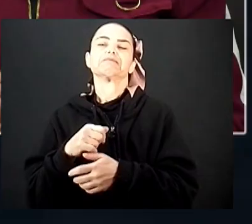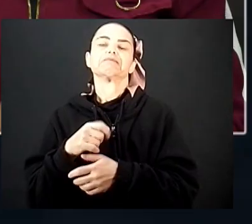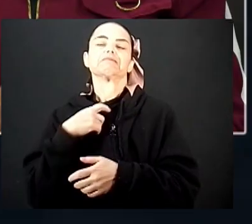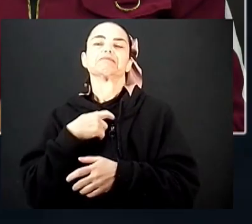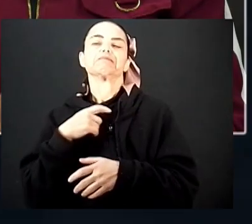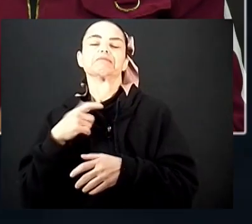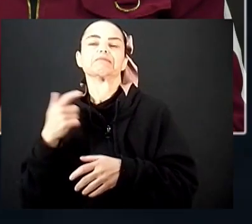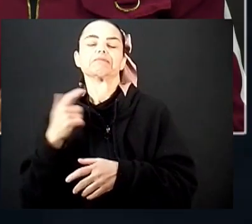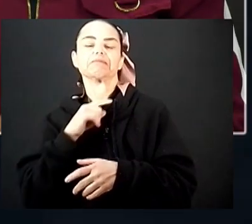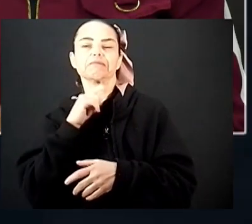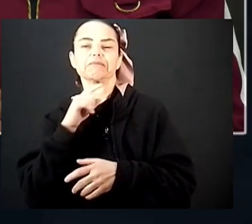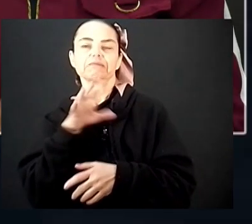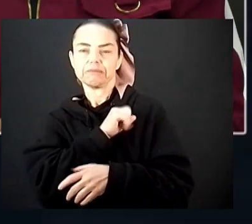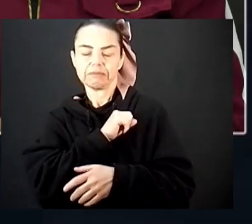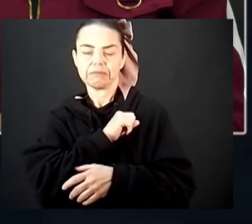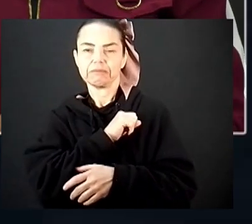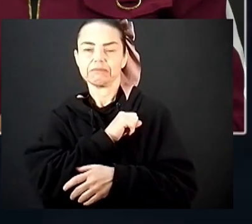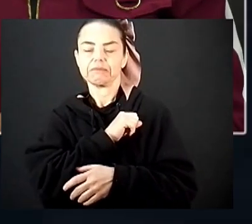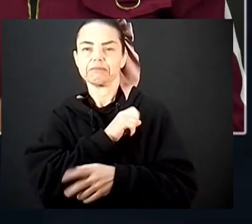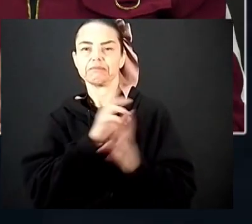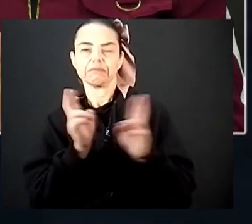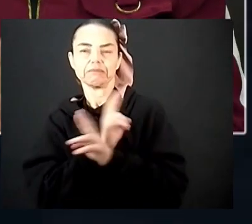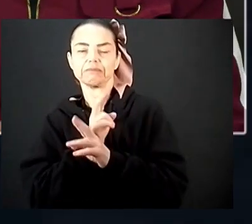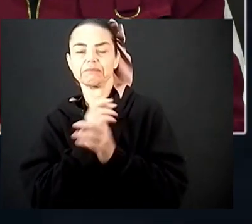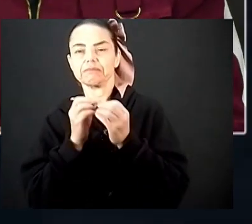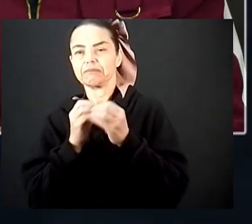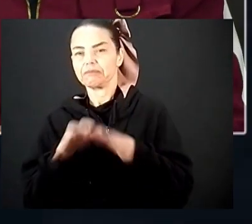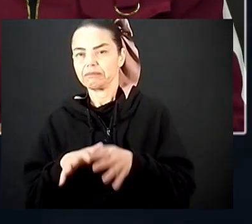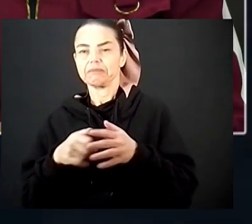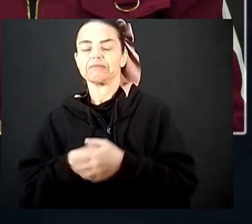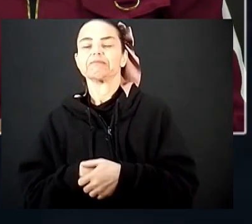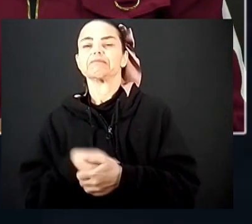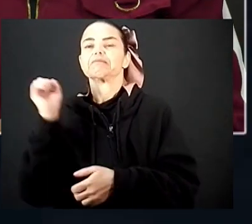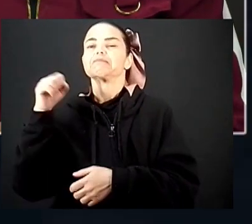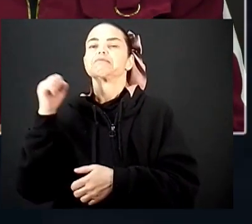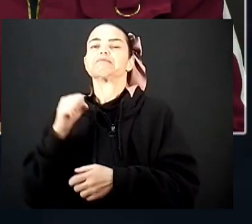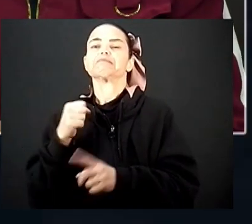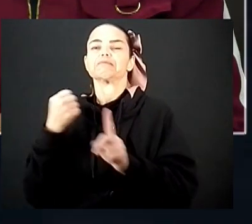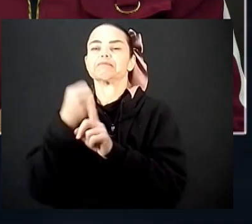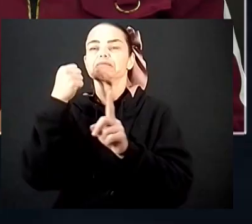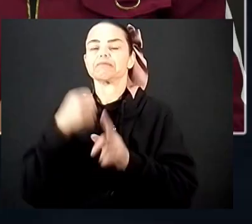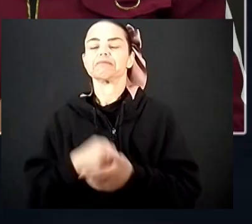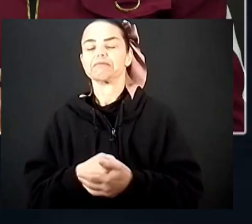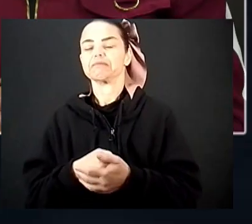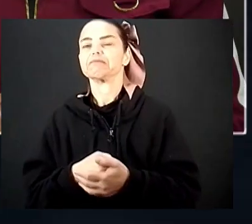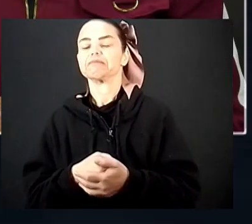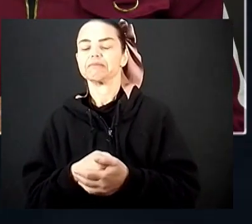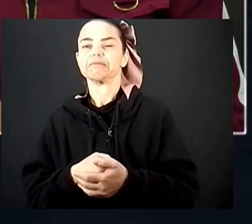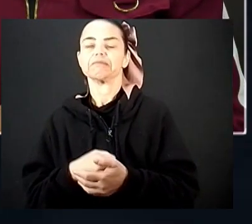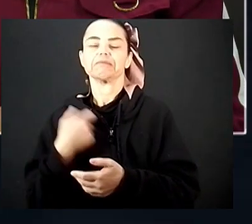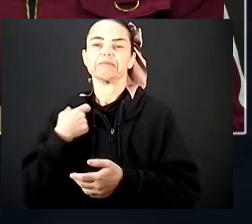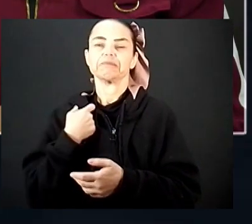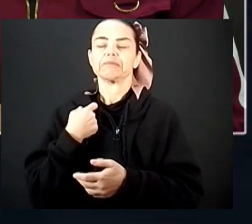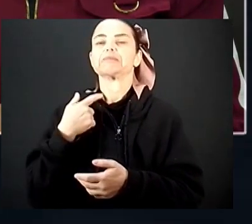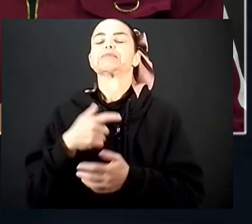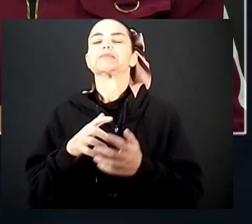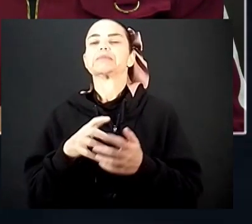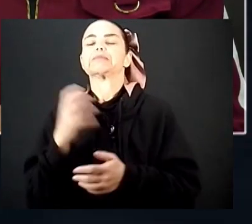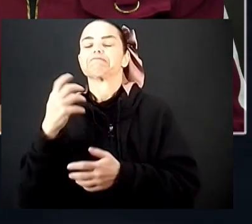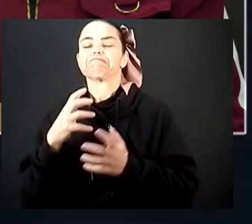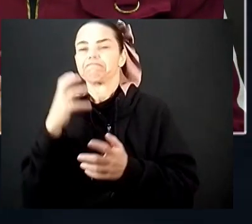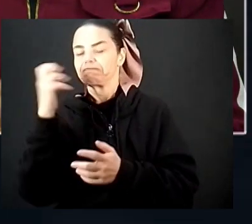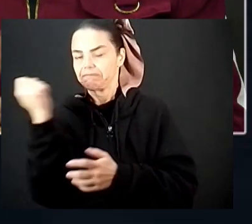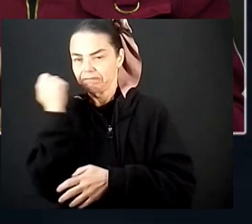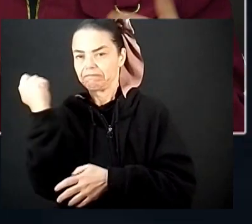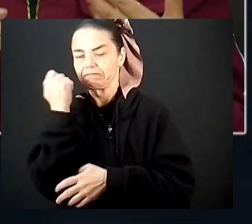tornar prejudicial. Sim, traz impactos, né, doutor? Traz impactos e impactos muito severos, às